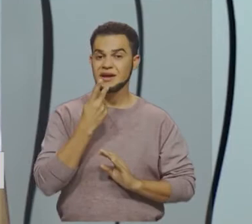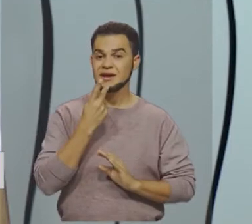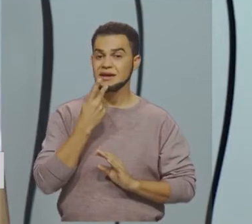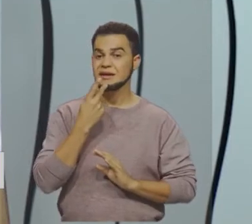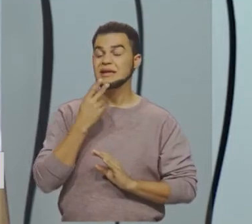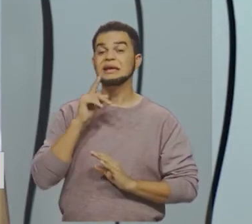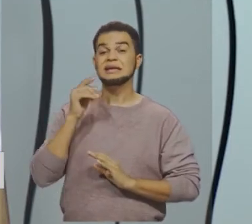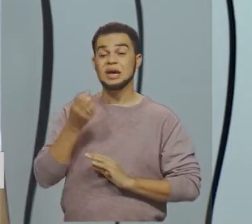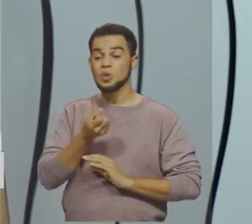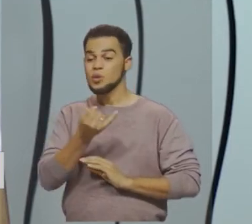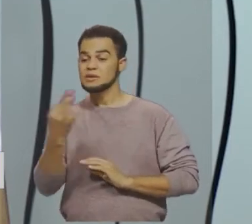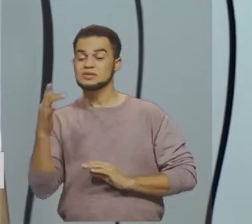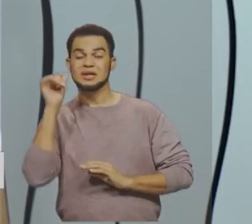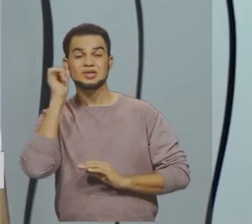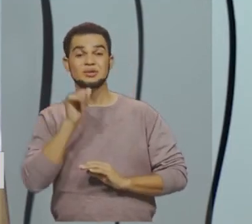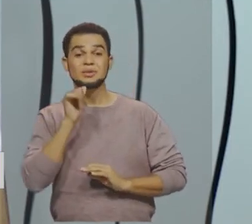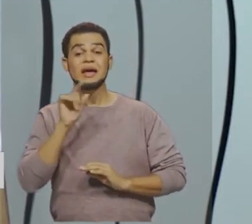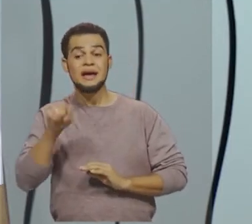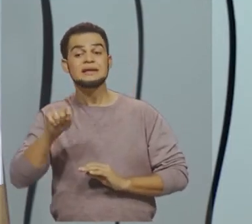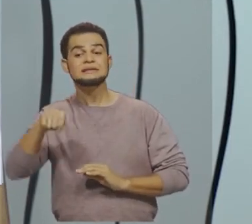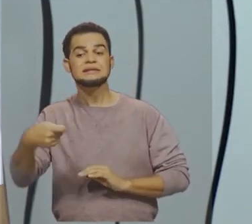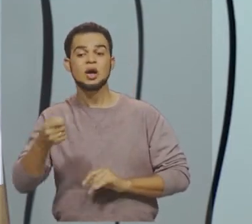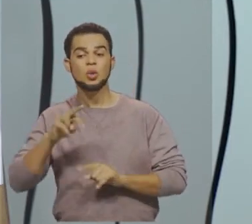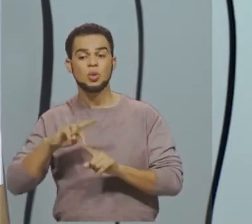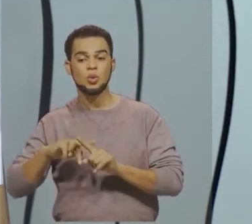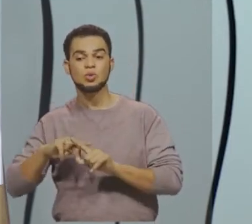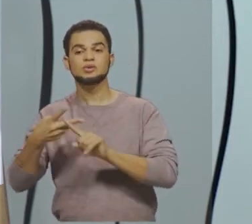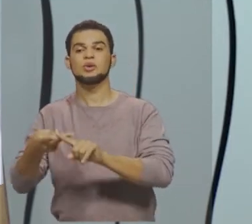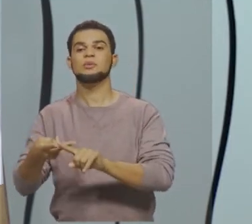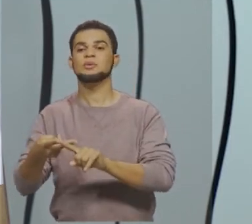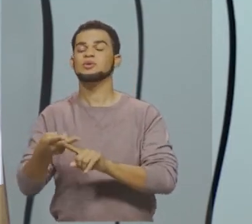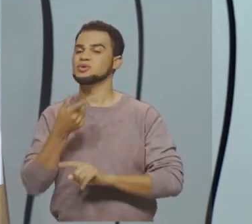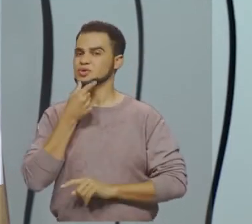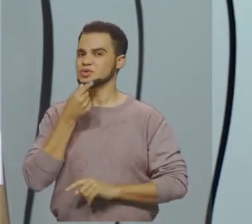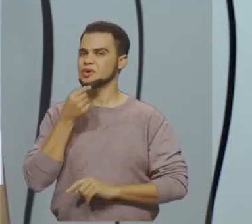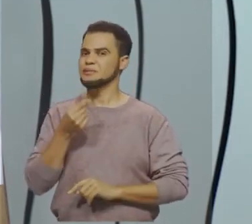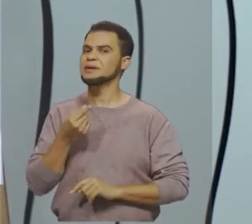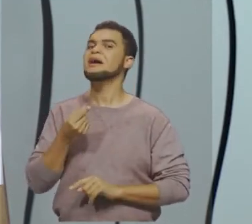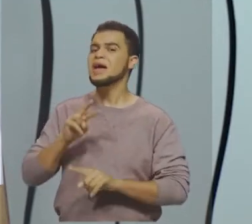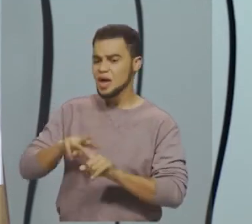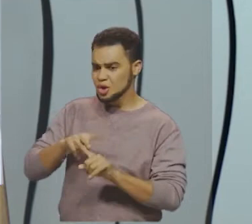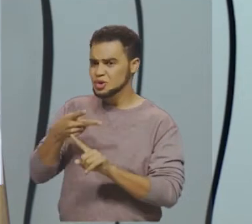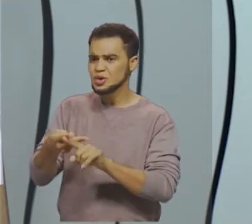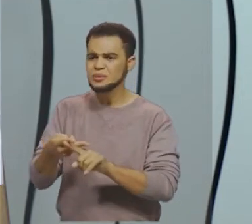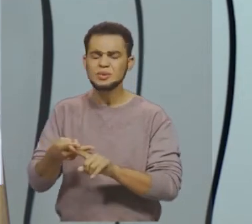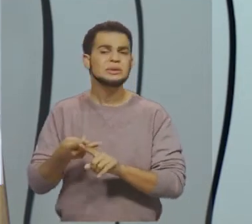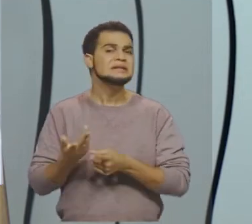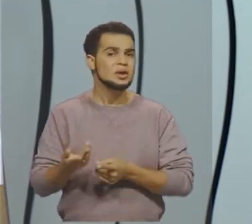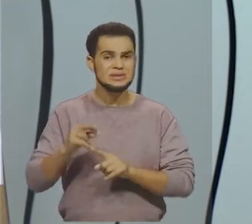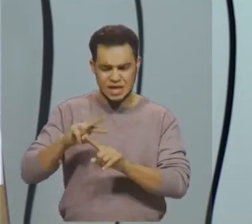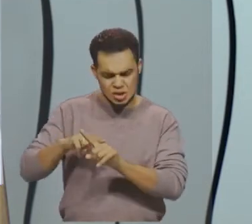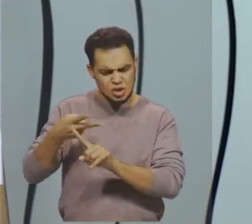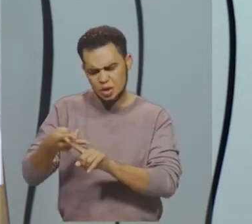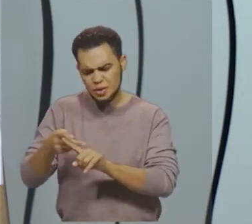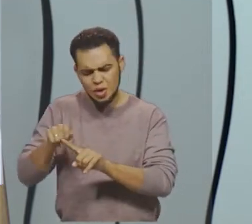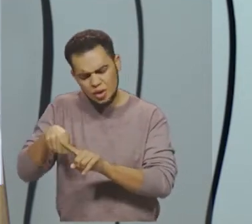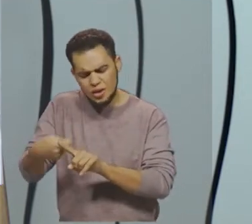é o dobro de homens. Olha só que detalhe. Não é o dobro? Tudo que é dobro eu multiplico